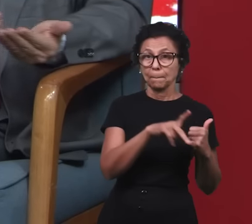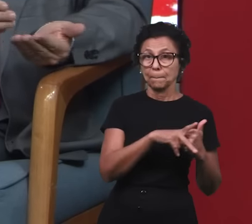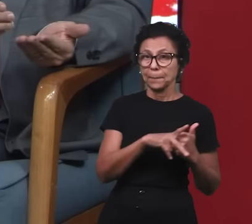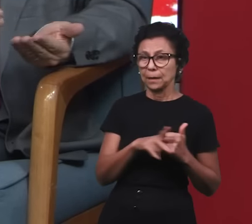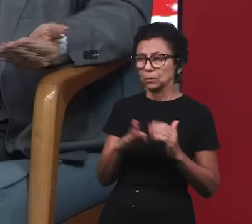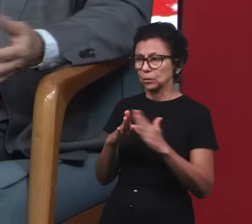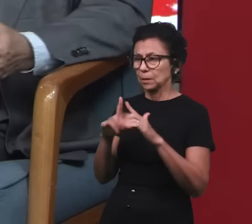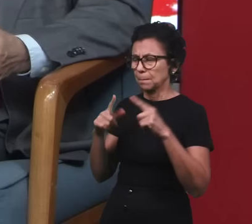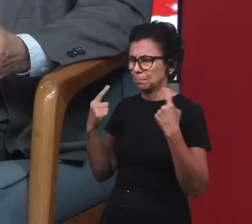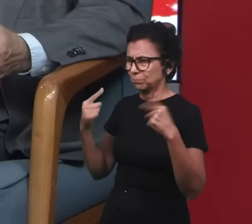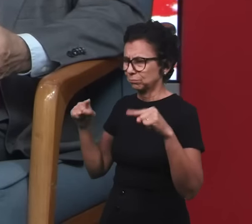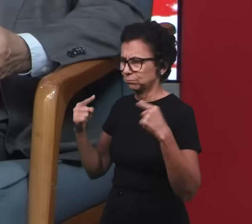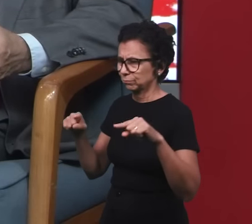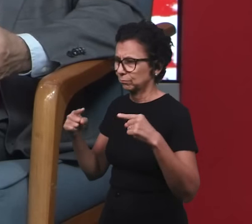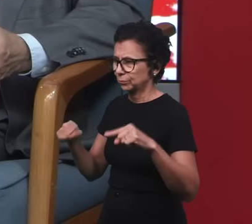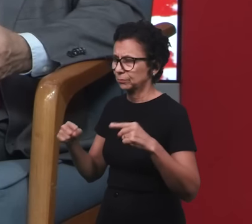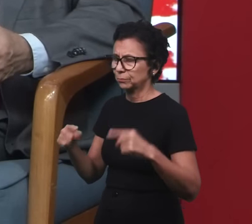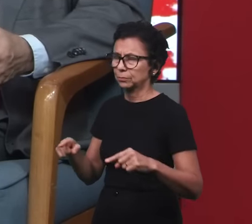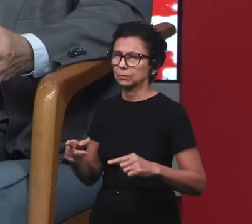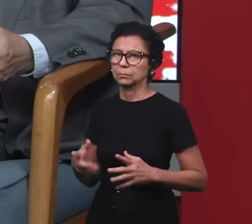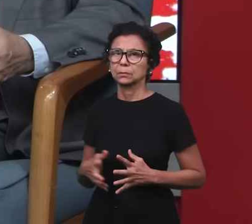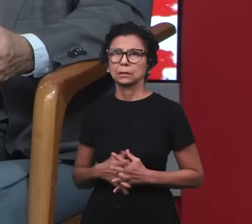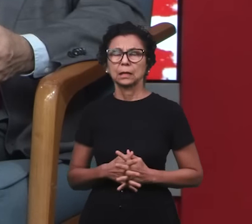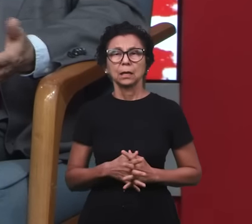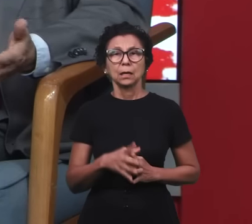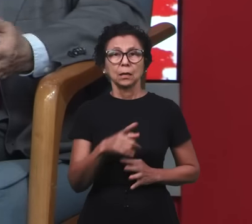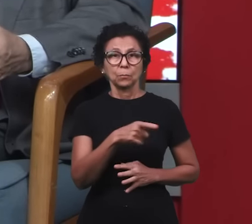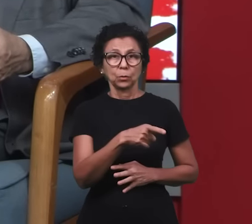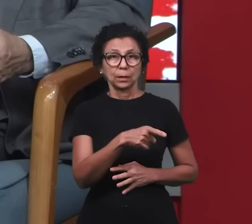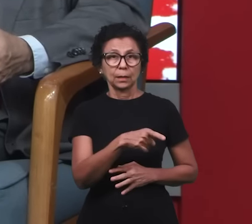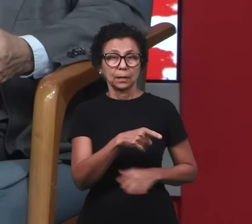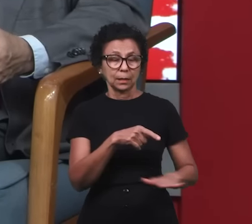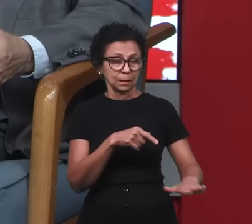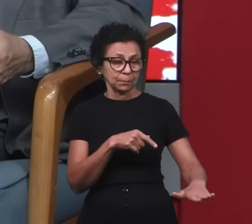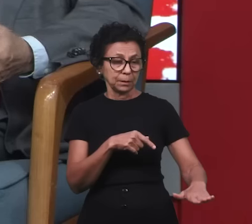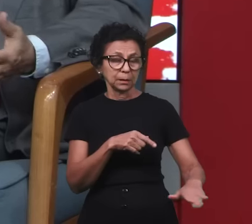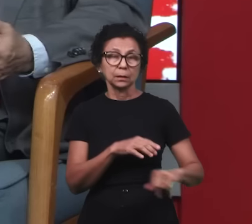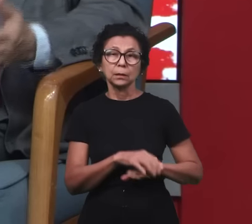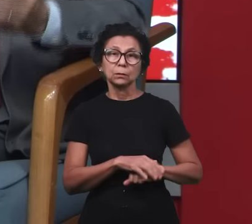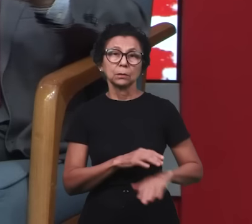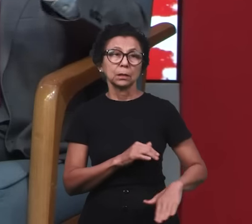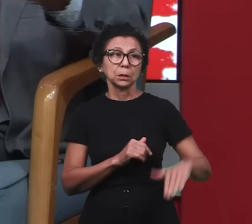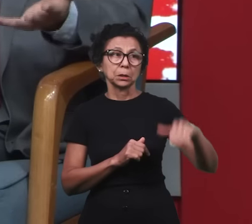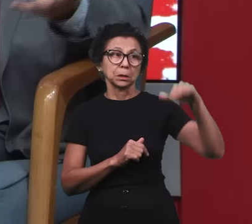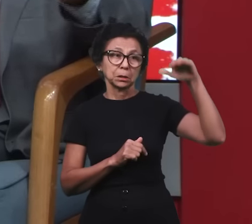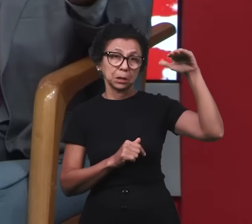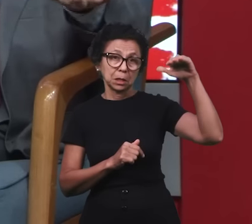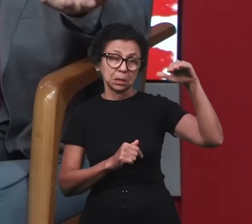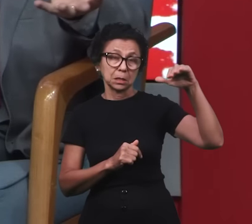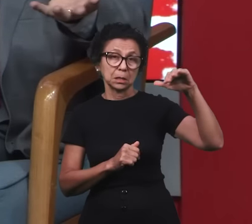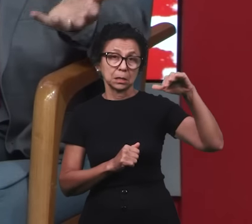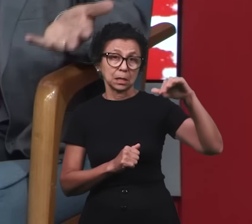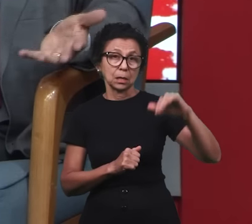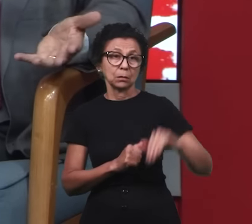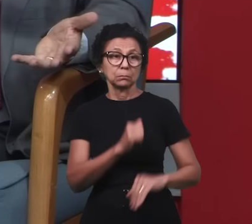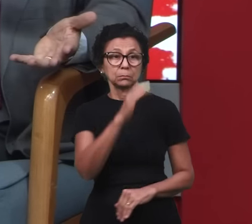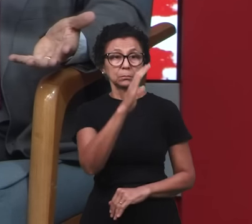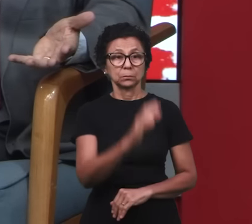sido educado desde a sua infância para ser rabino. Ou seja, ele era um profundo